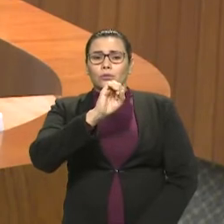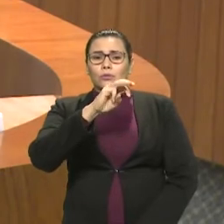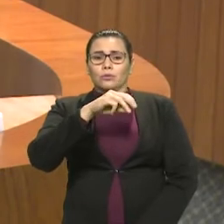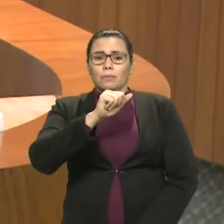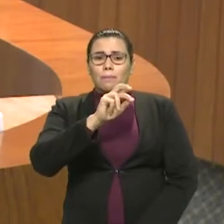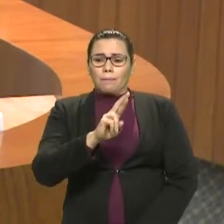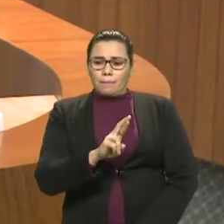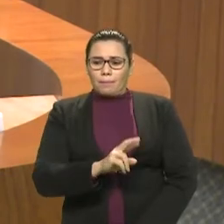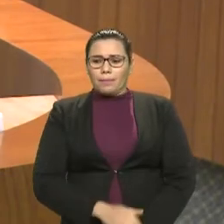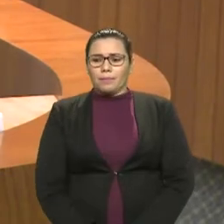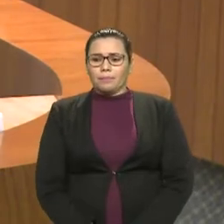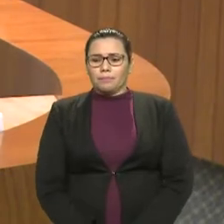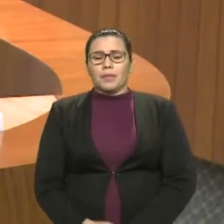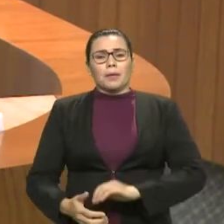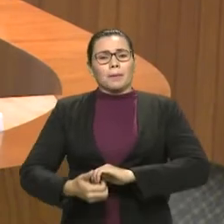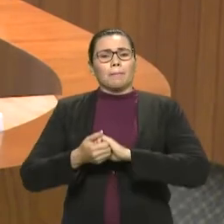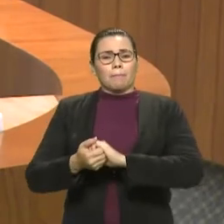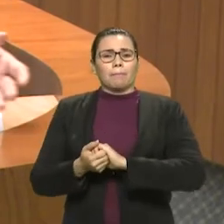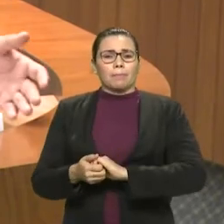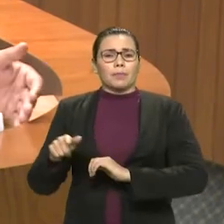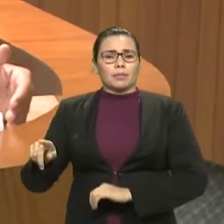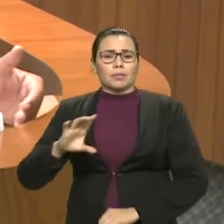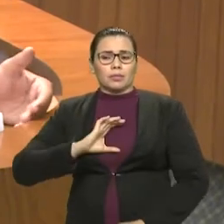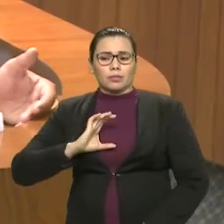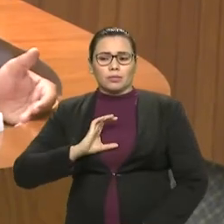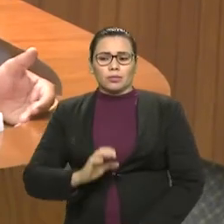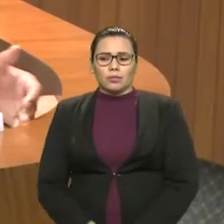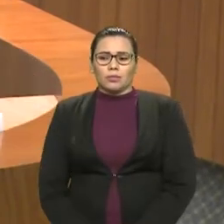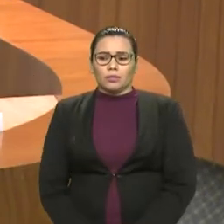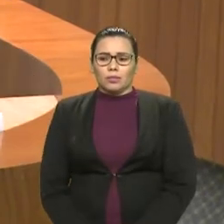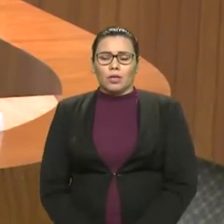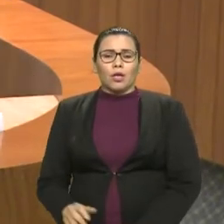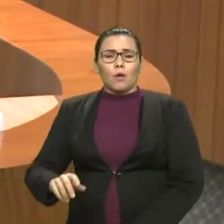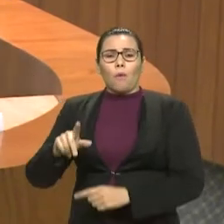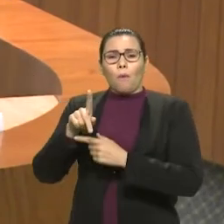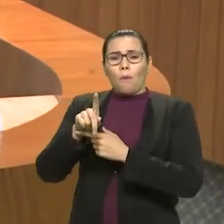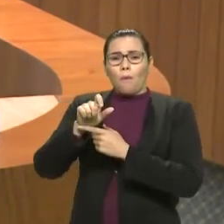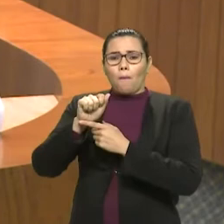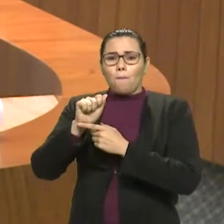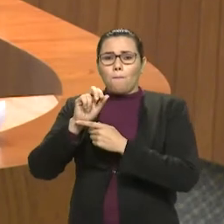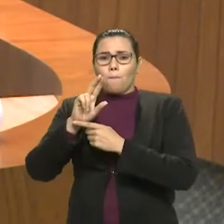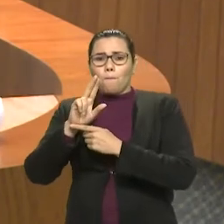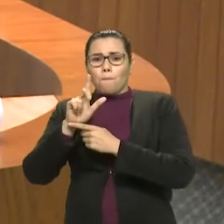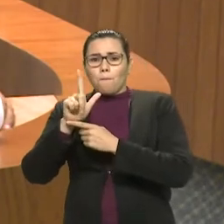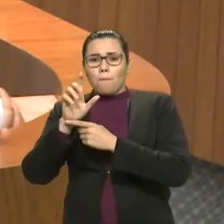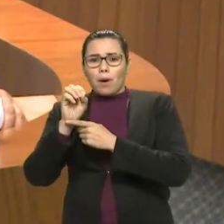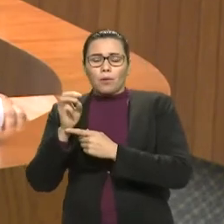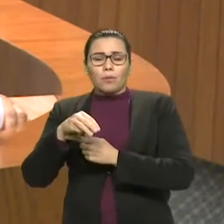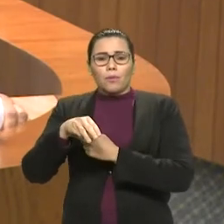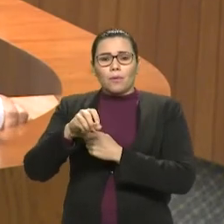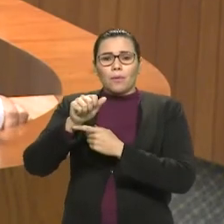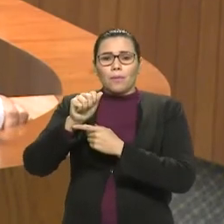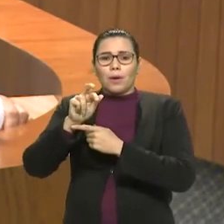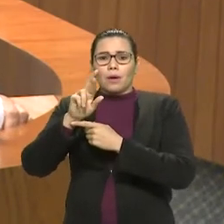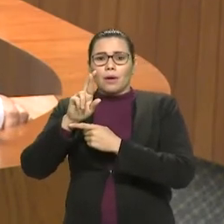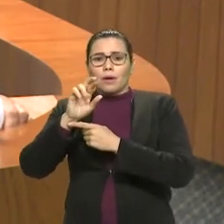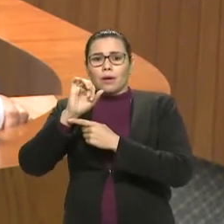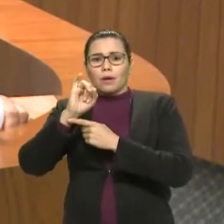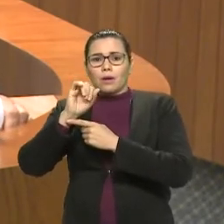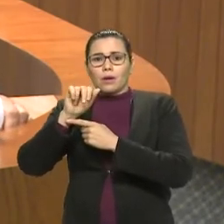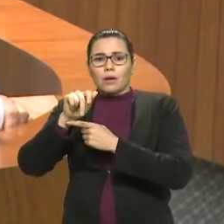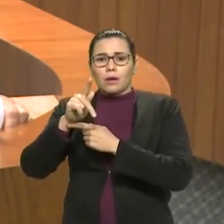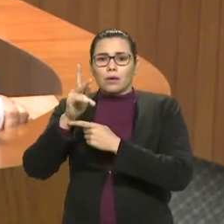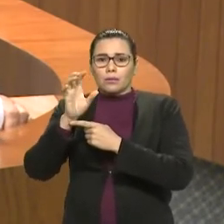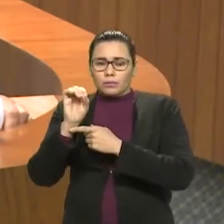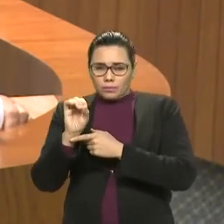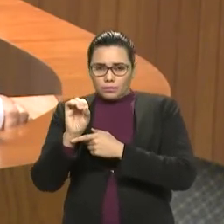parabéns aí a cidade de Caxias né que traz o nome do Paulo Marinho lá como um homem